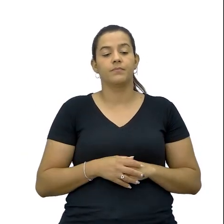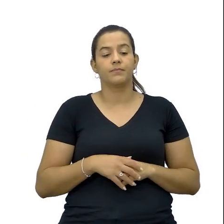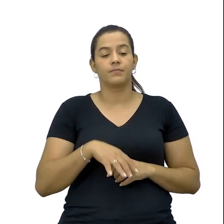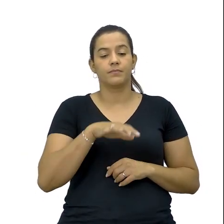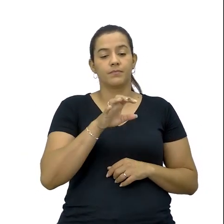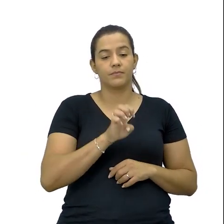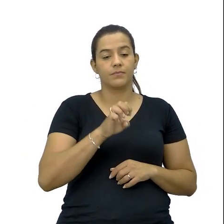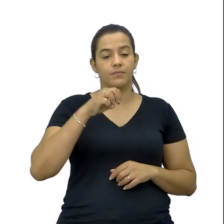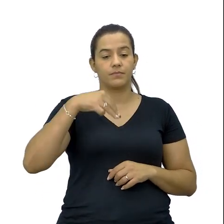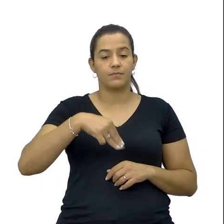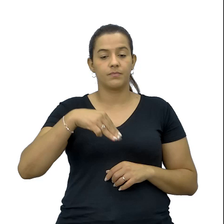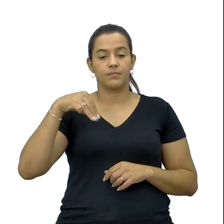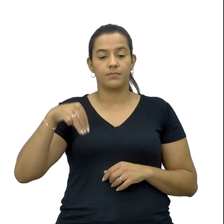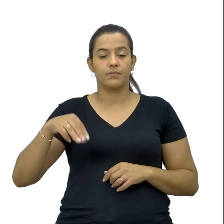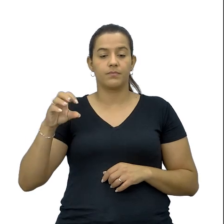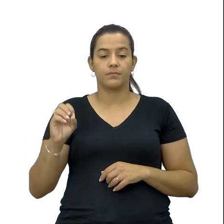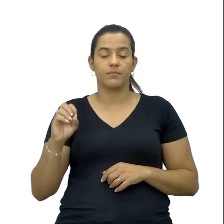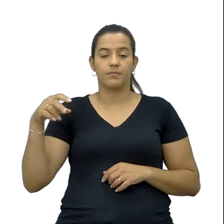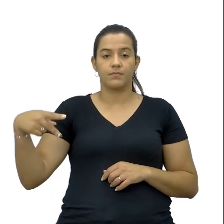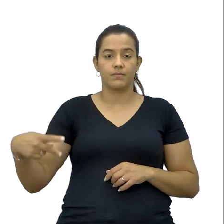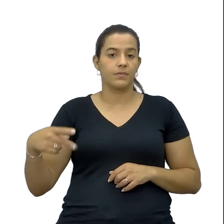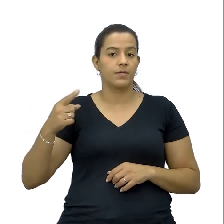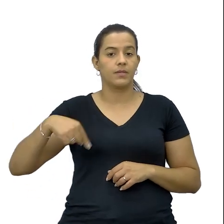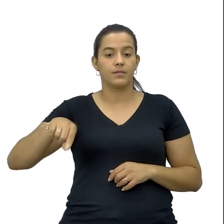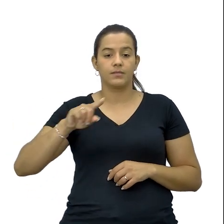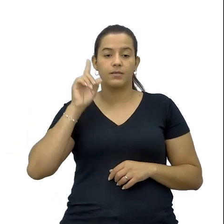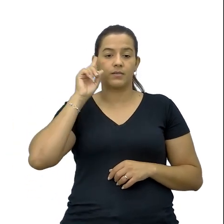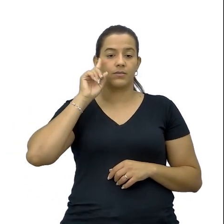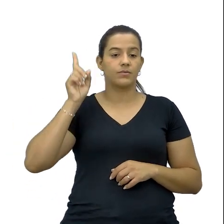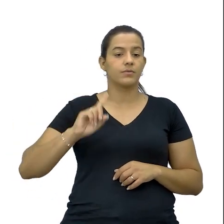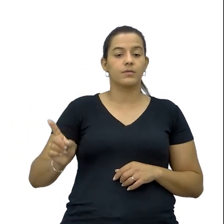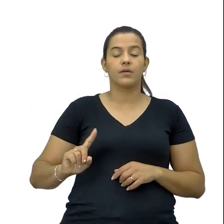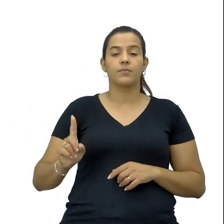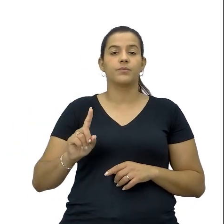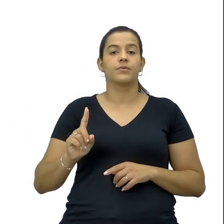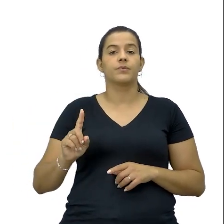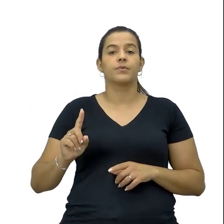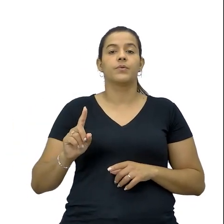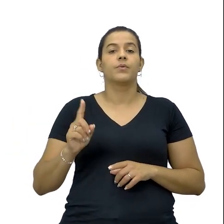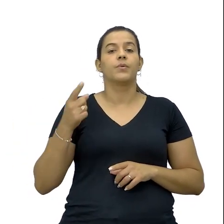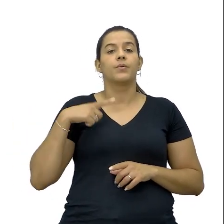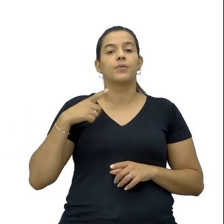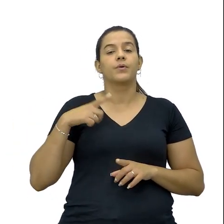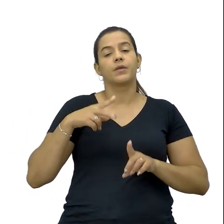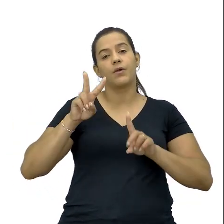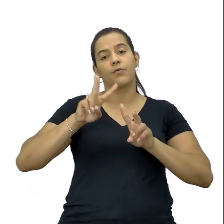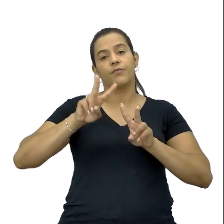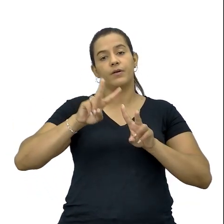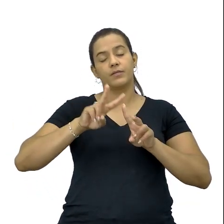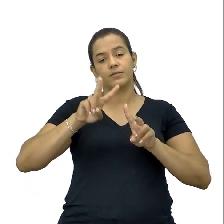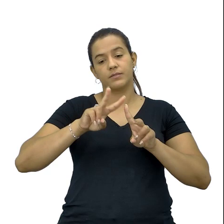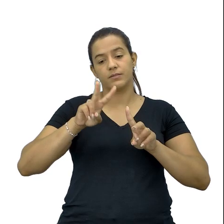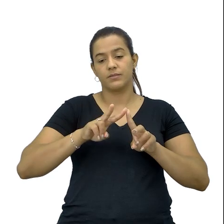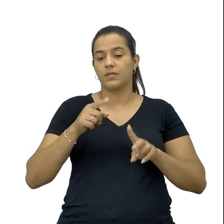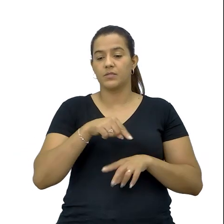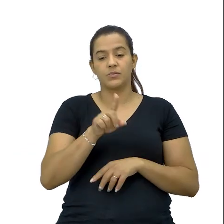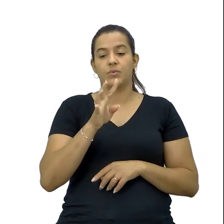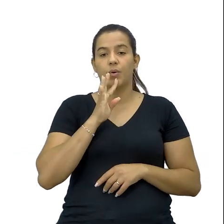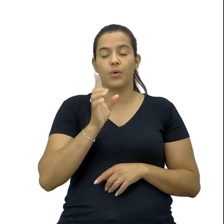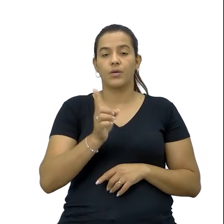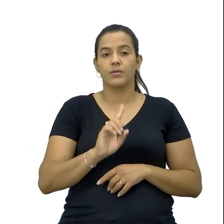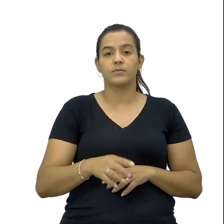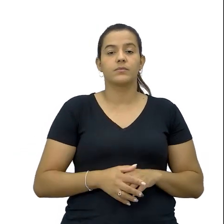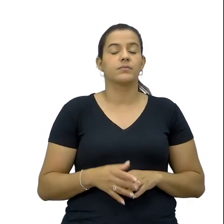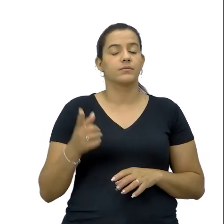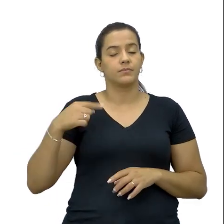M, N, O, P. Às vezes tem alunos que nem sabem o que é vértice, né, pessoal? Então, é momento da gente fazer